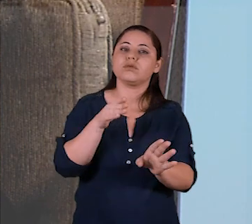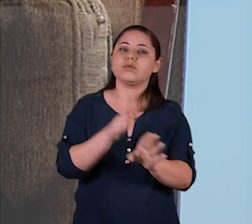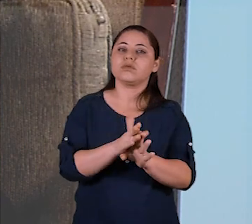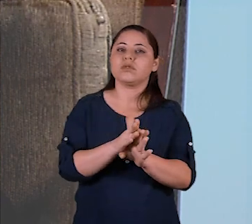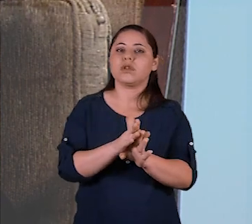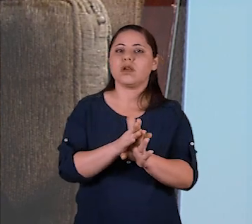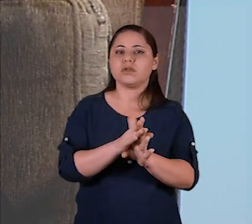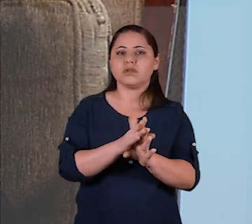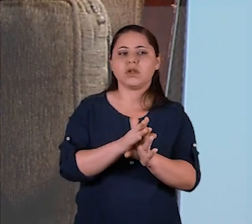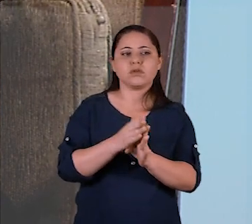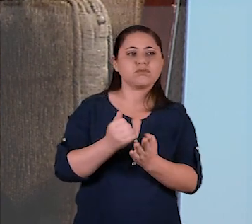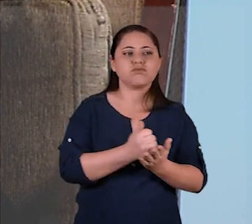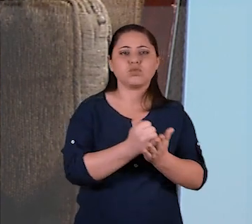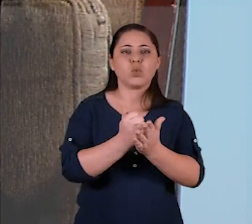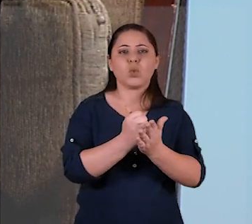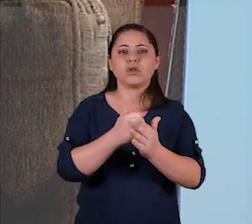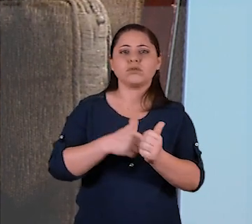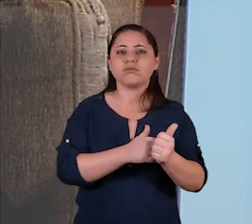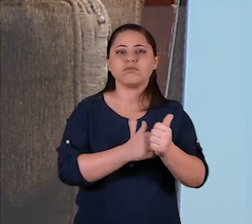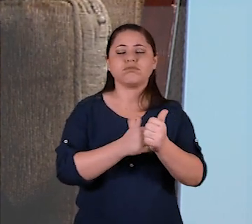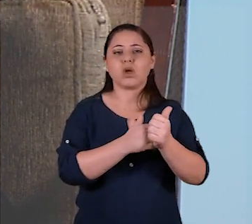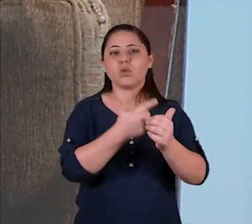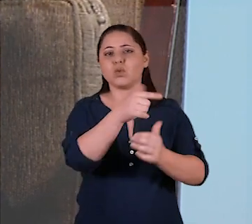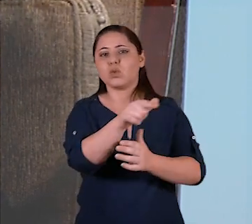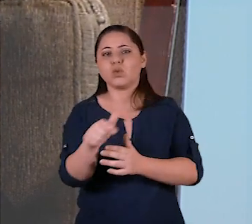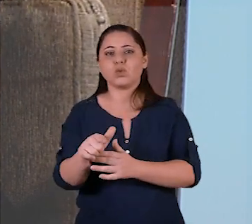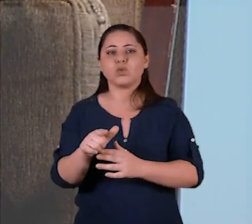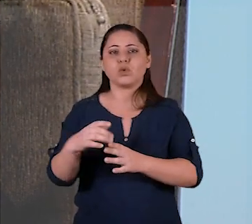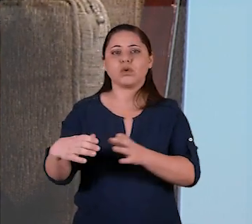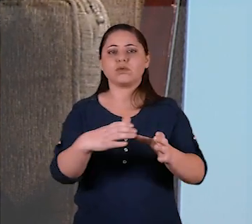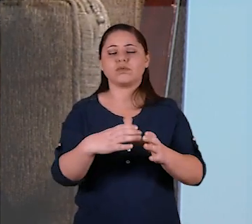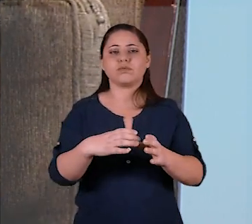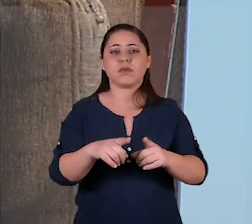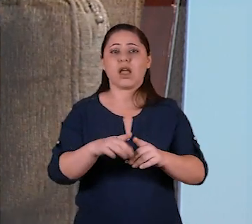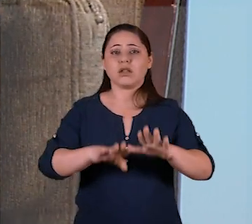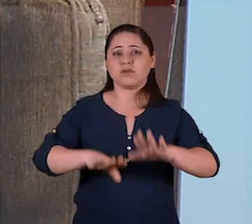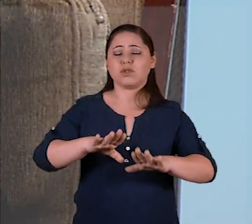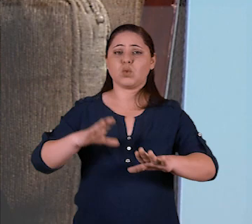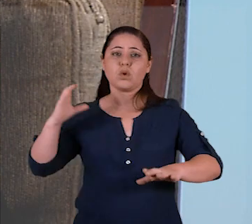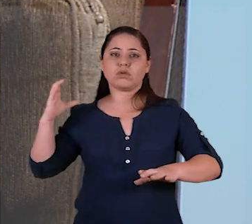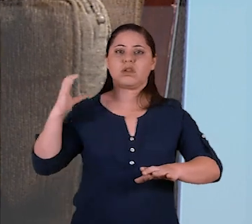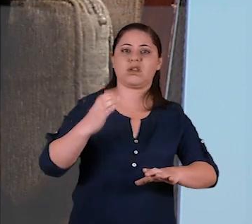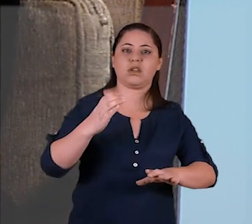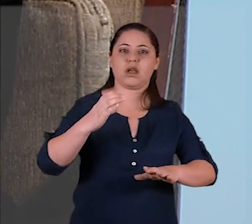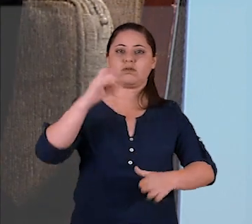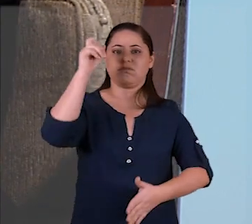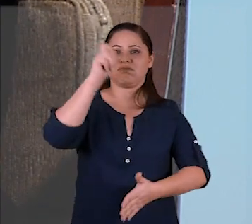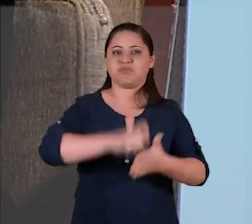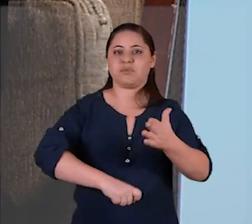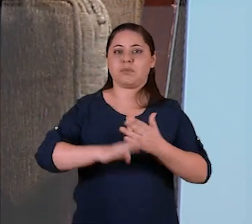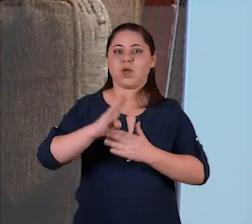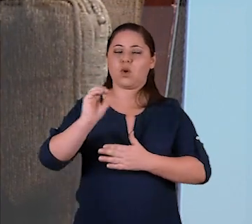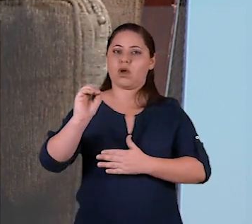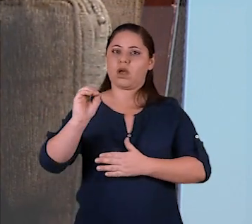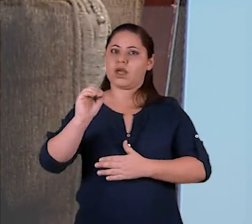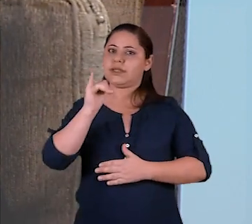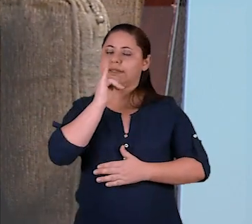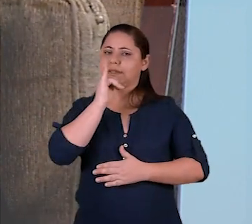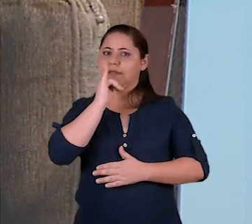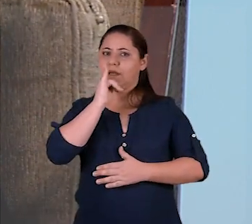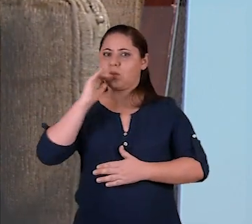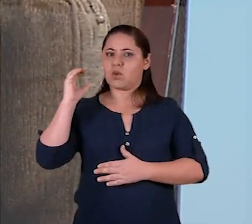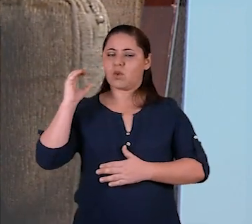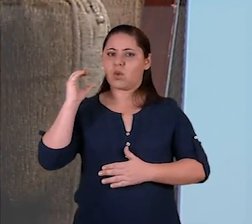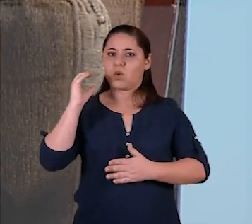orientar, encaminhar quando necessário, tomar as outras medidas quando necessárias. Às vezes não há um crime para ser registrado. A violência psicológica nem sempre